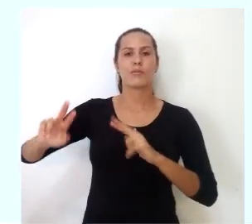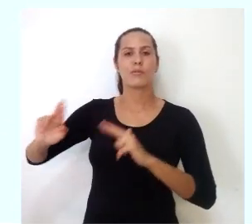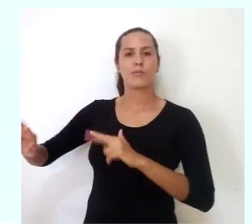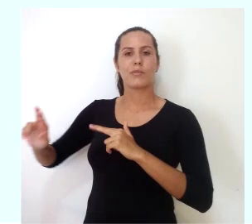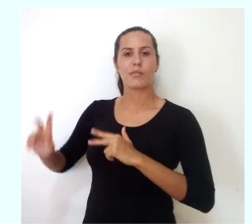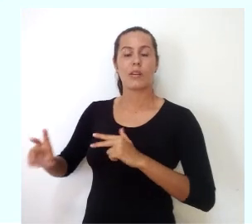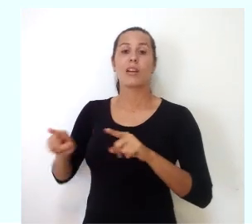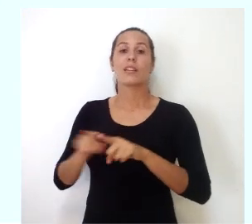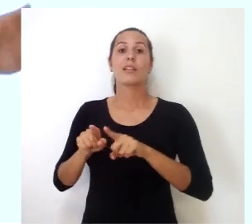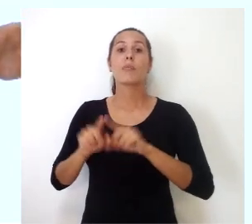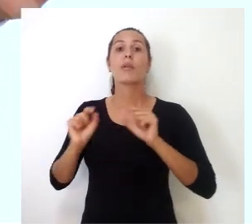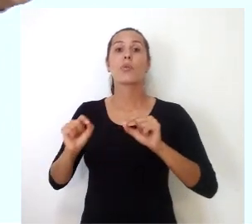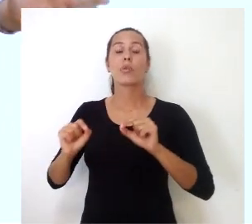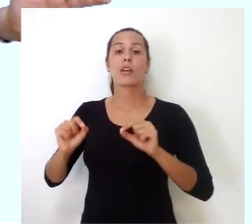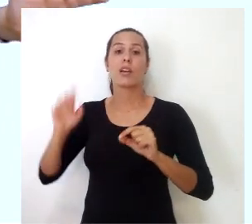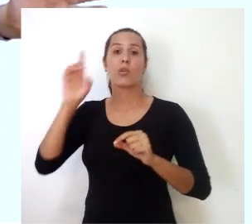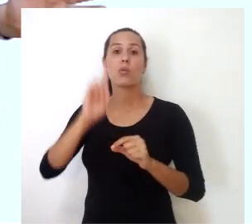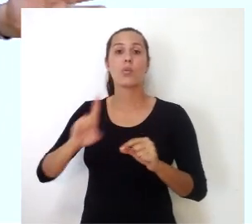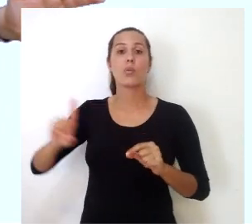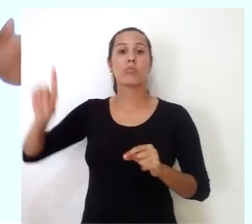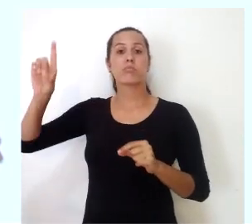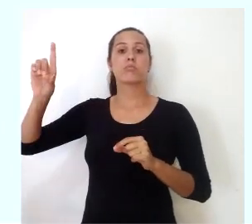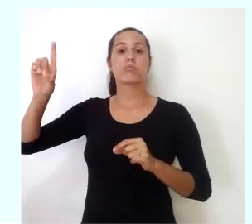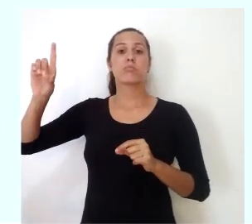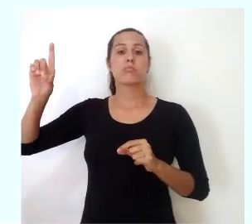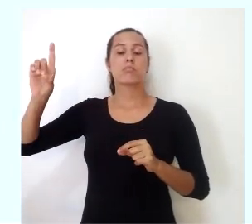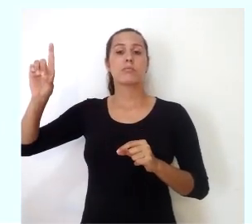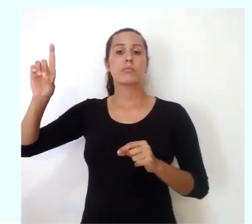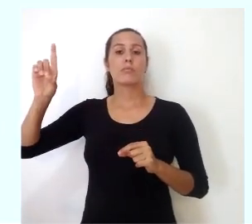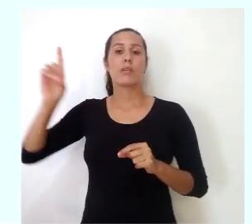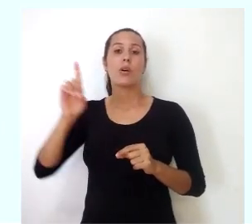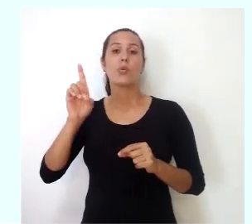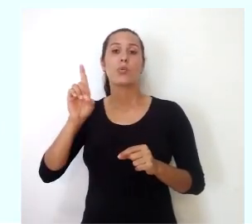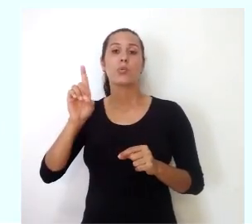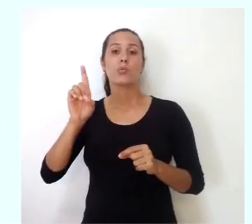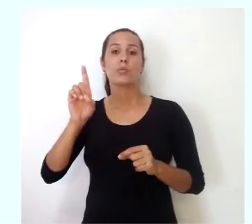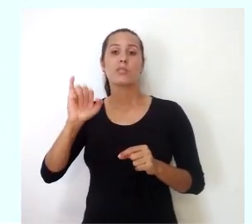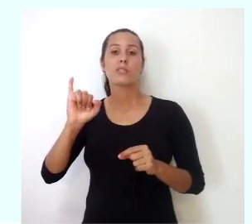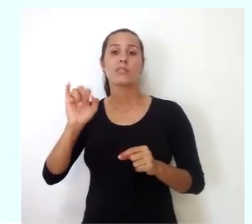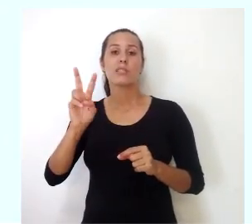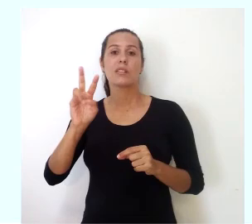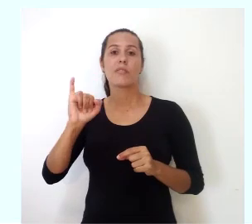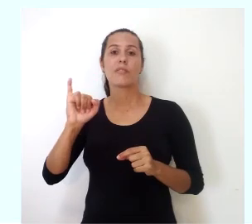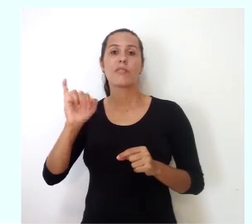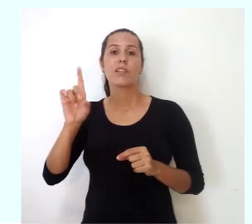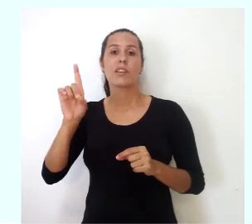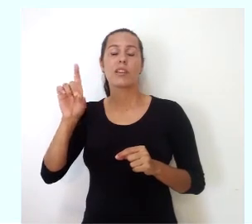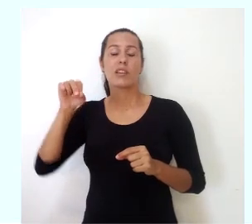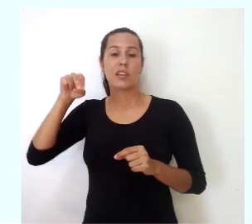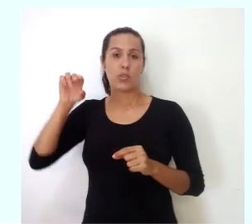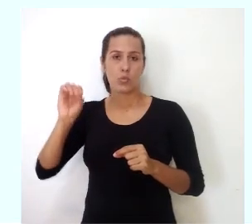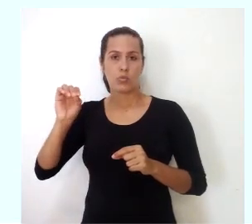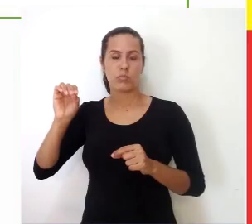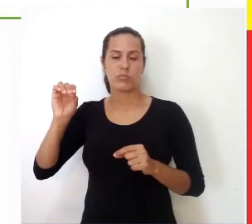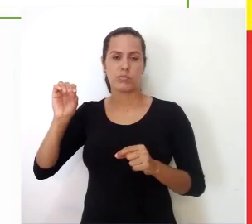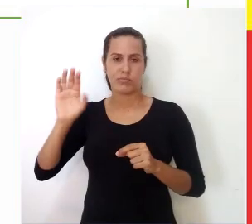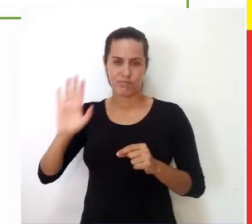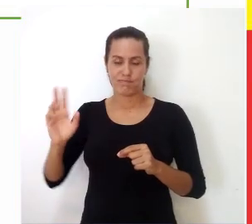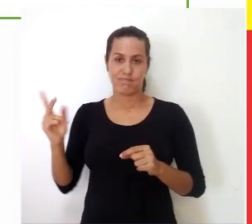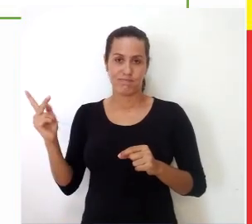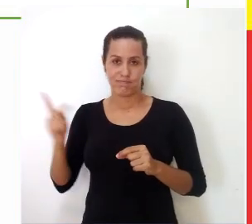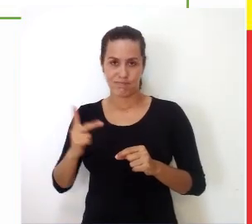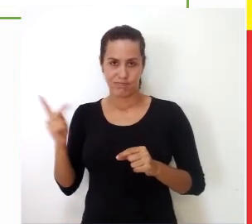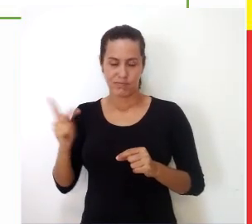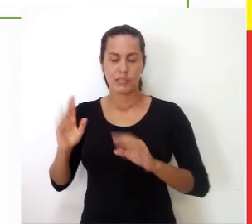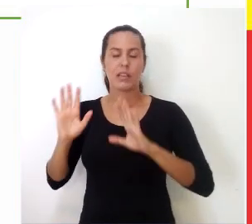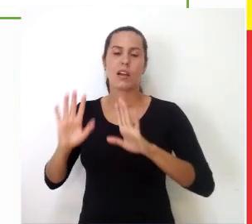questão do divino. Então, ética e religião. Vamos lá aqui. Mais uma vez, nós temos a